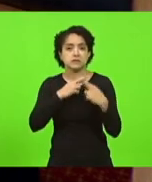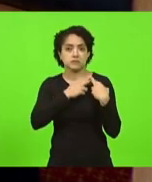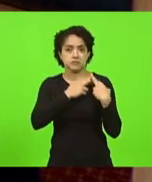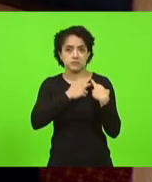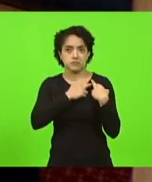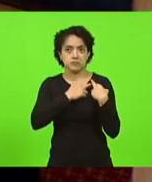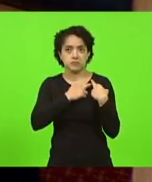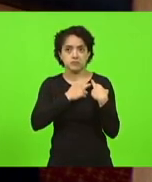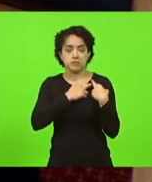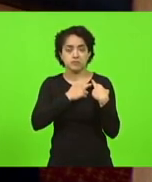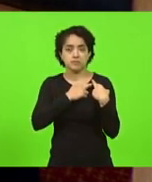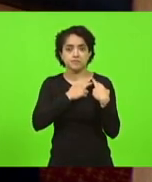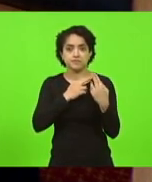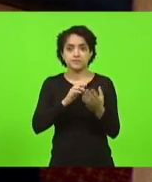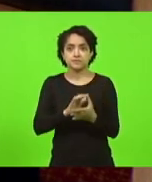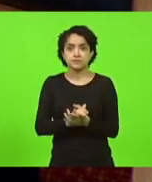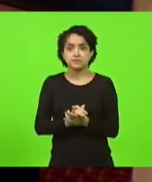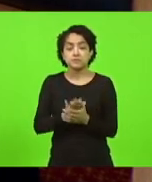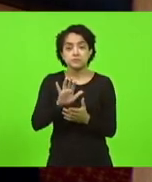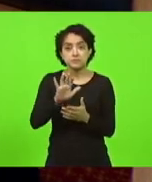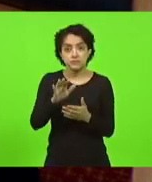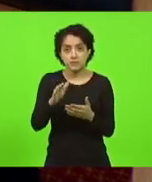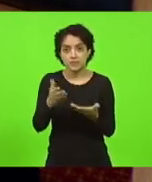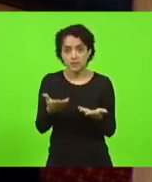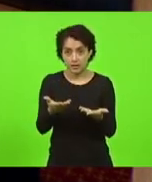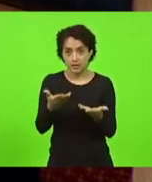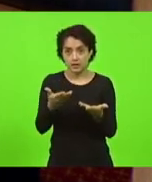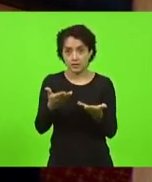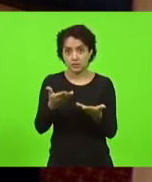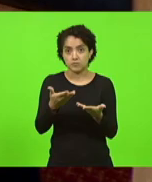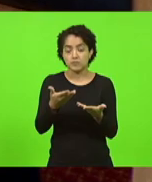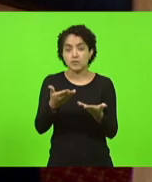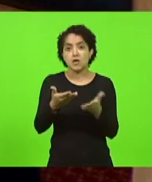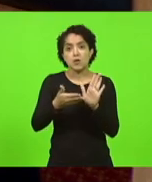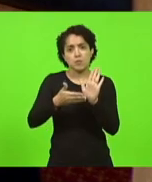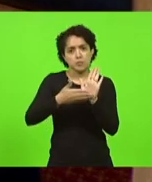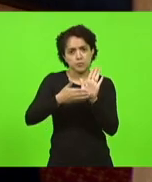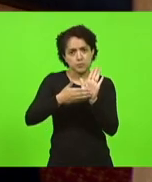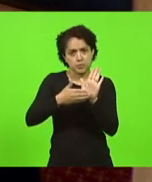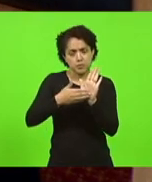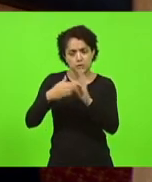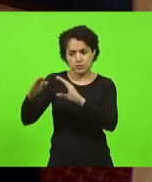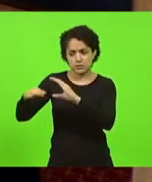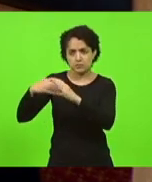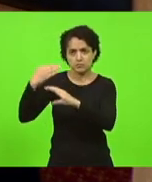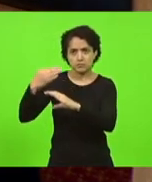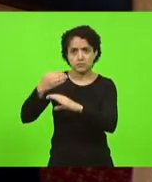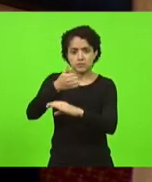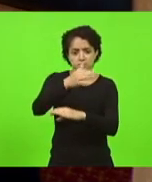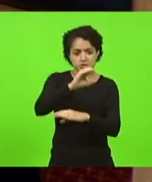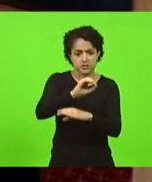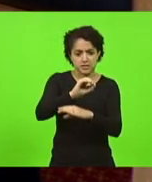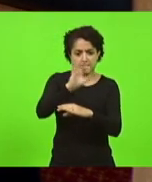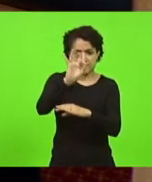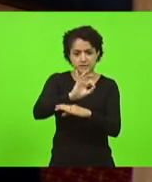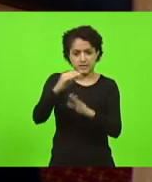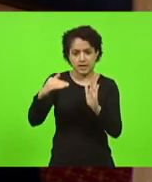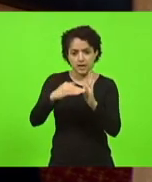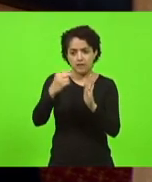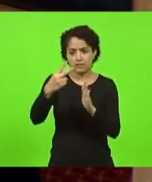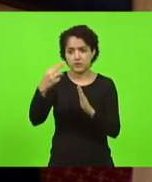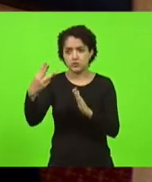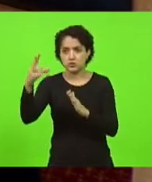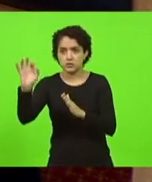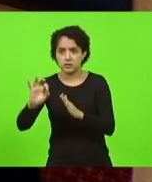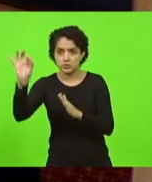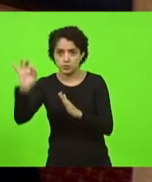vista, e aí eu quero dividir com vocês, uma proposta que chega aqui de 10% a 23%, em que o